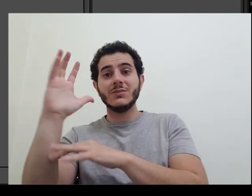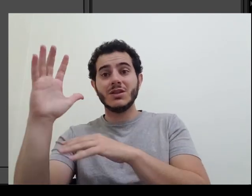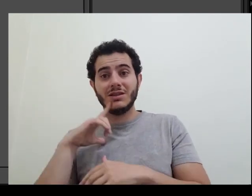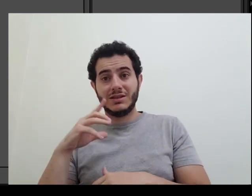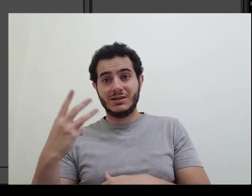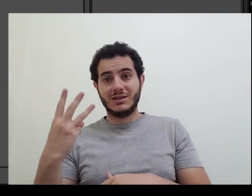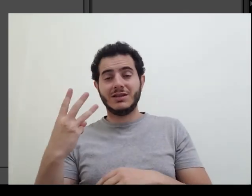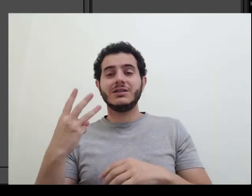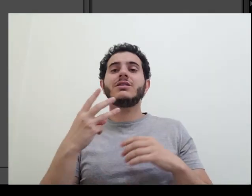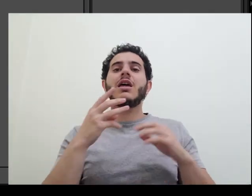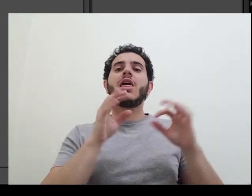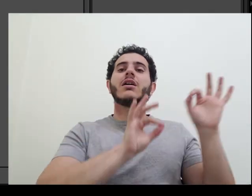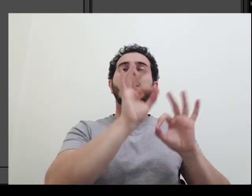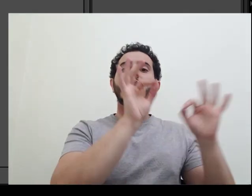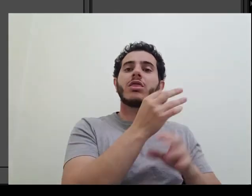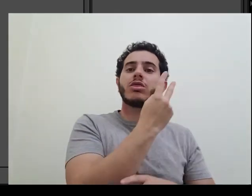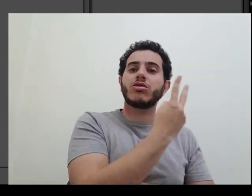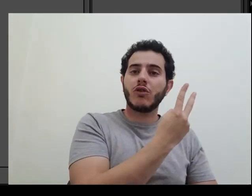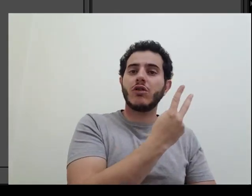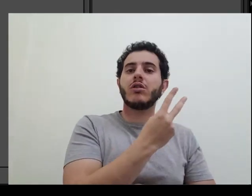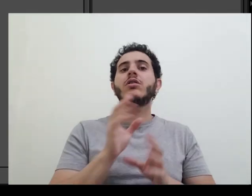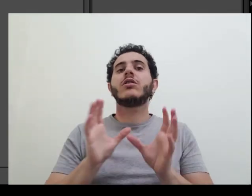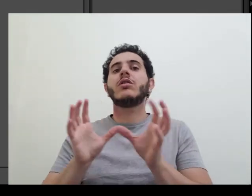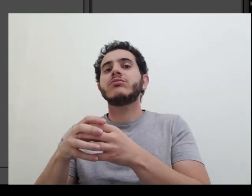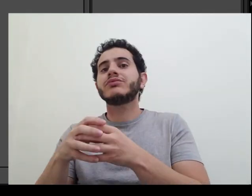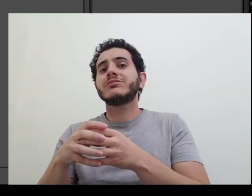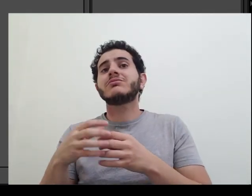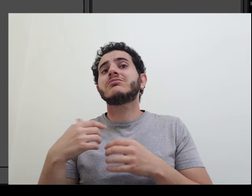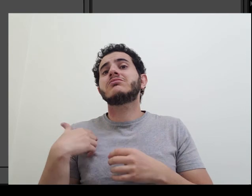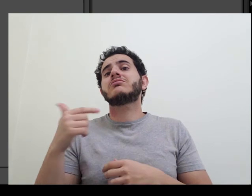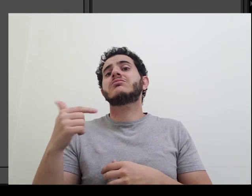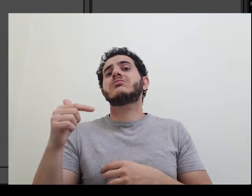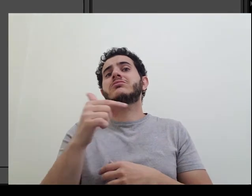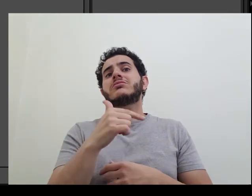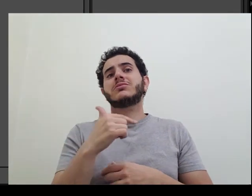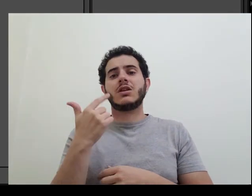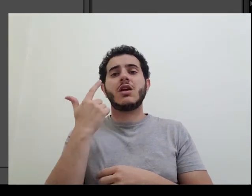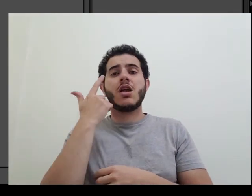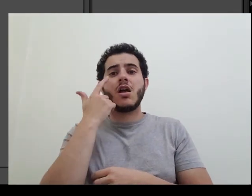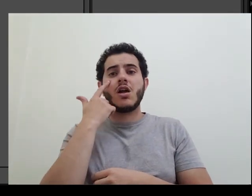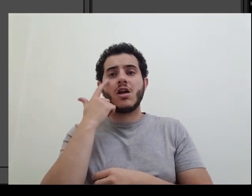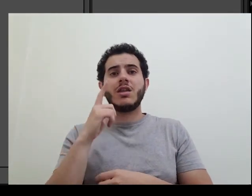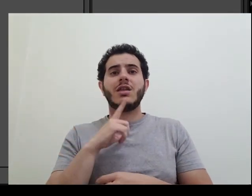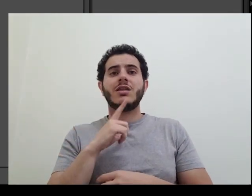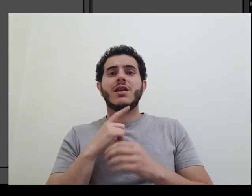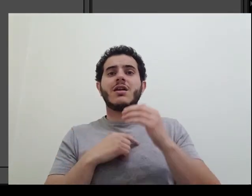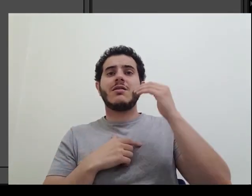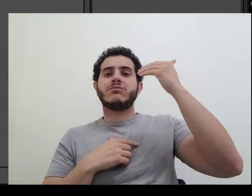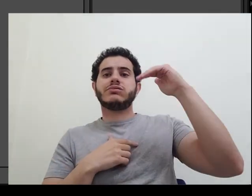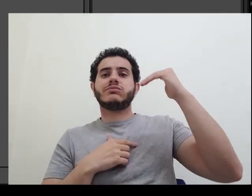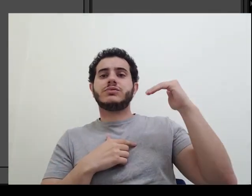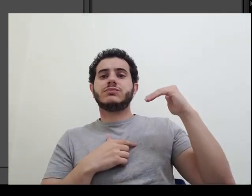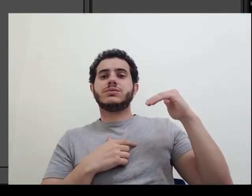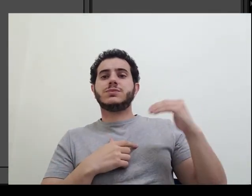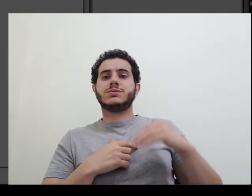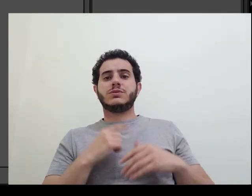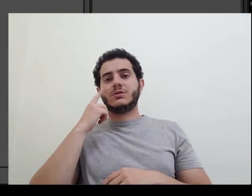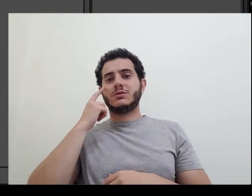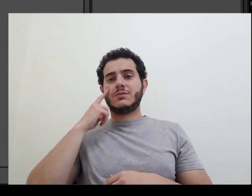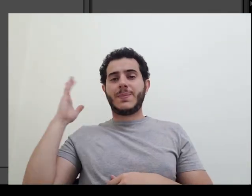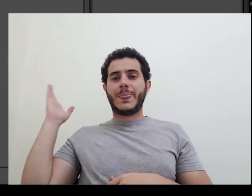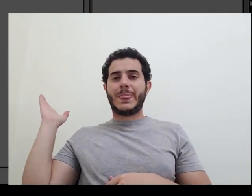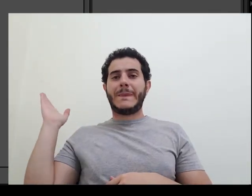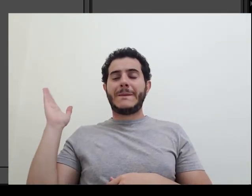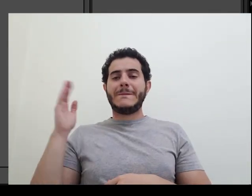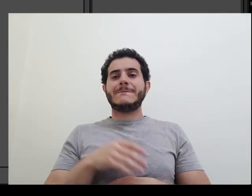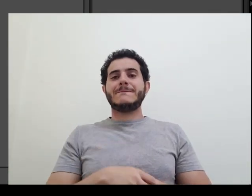com 3 e decoração está com 2. Retratos está com 0. Repare conforme eu vou mudando de coleção, lá em cima no navegador vai mostrando a prévia